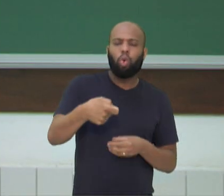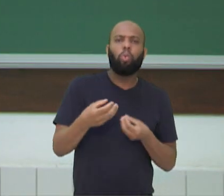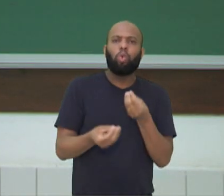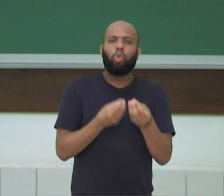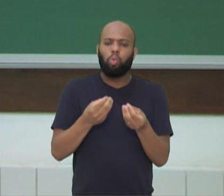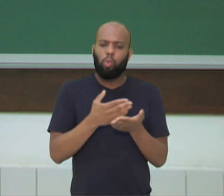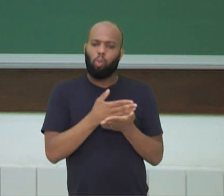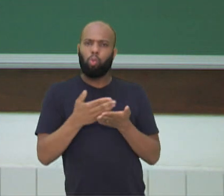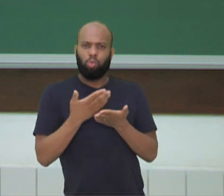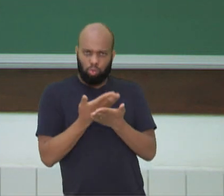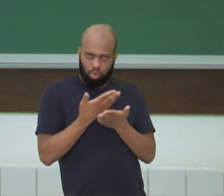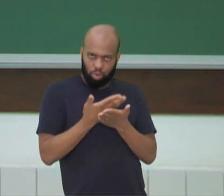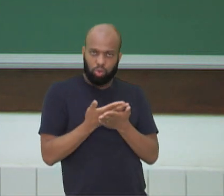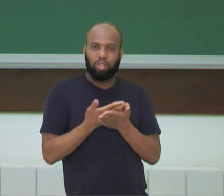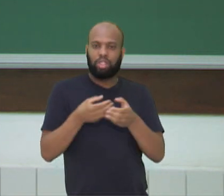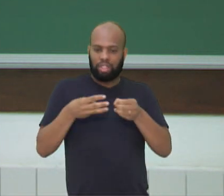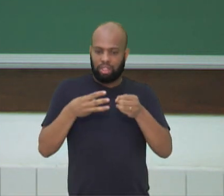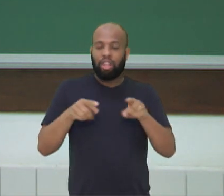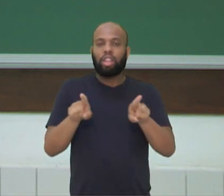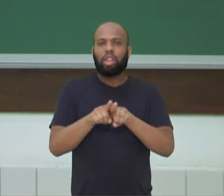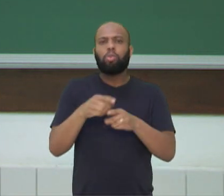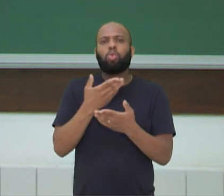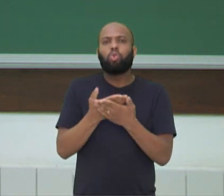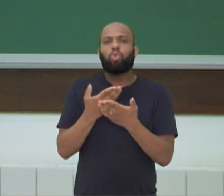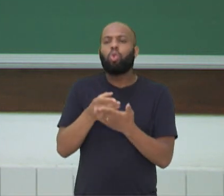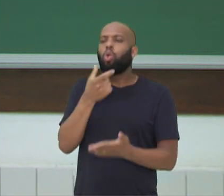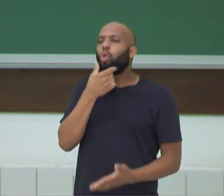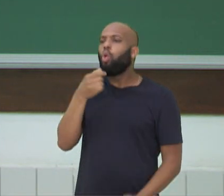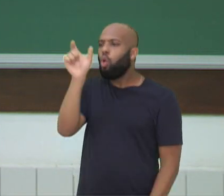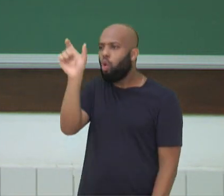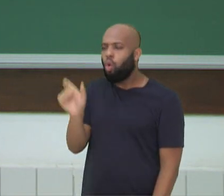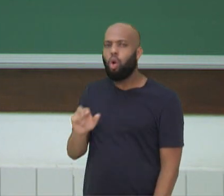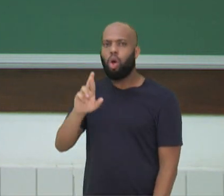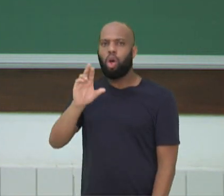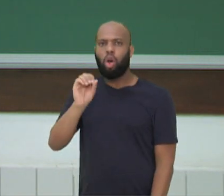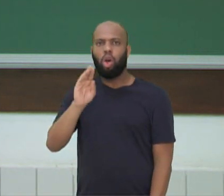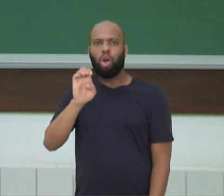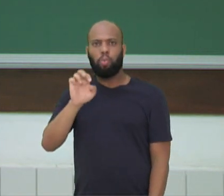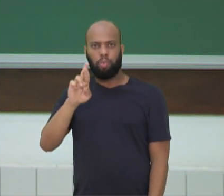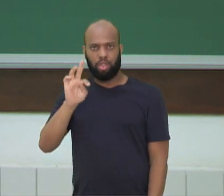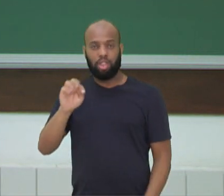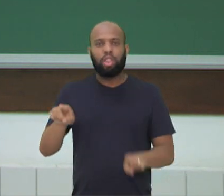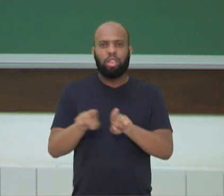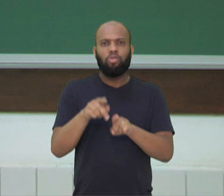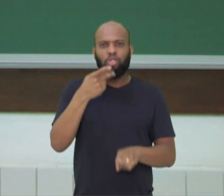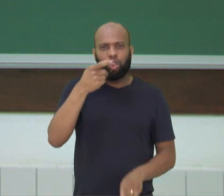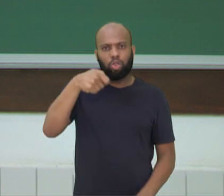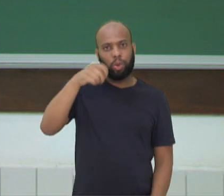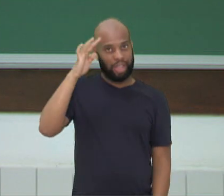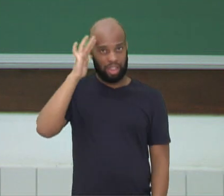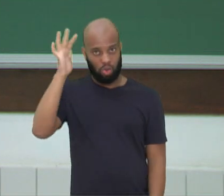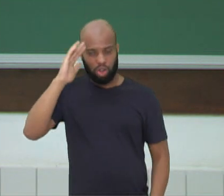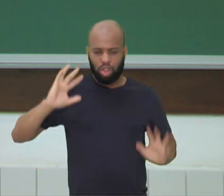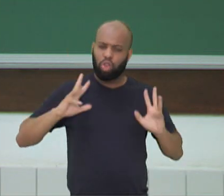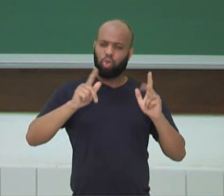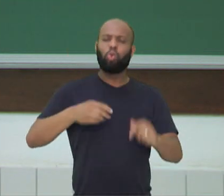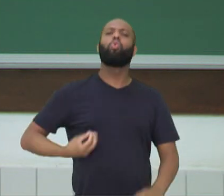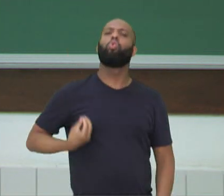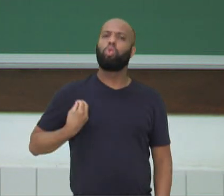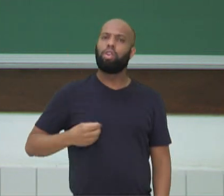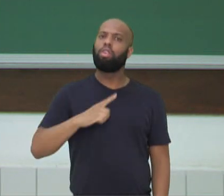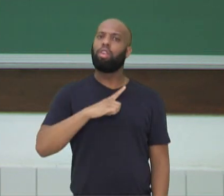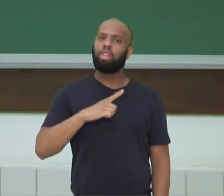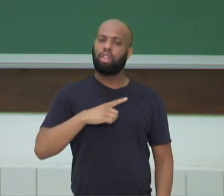falamos do Robert Hooke, que observou a cortiça, falamos da teoria celular, que todos os seres vivos são formados por células, falamos